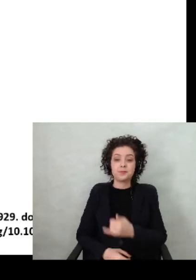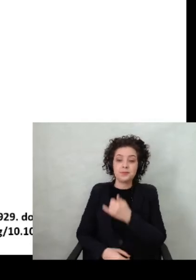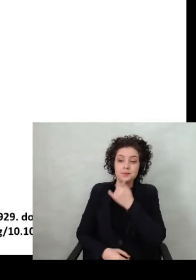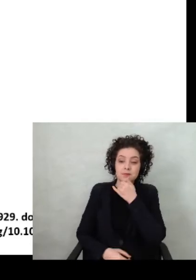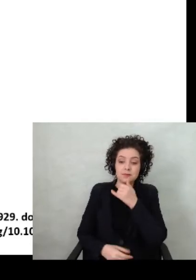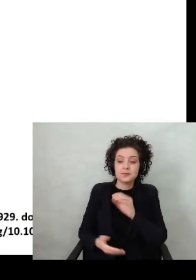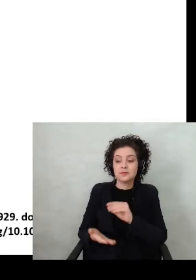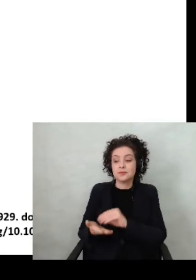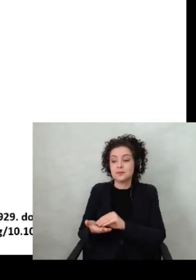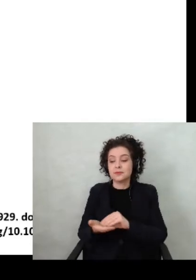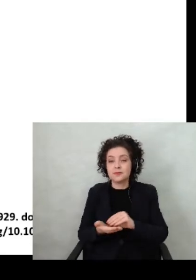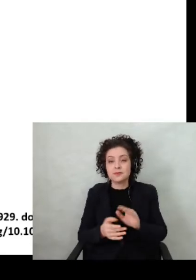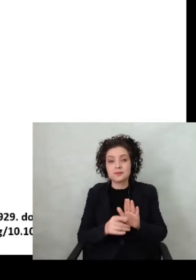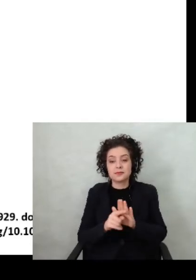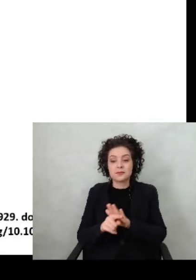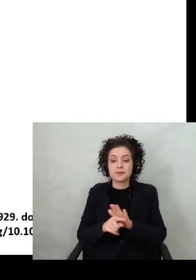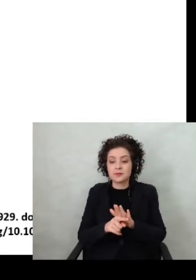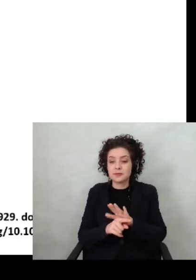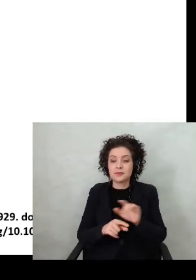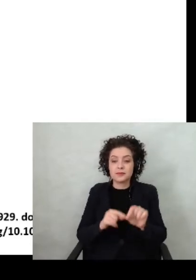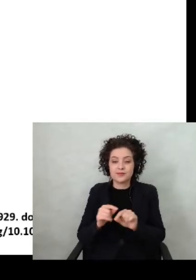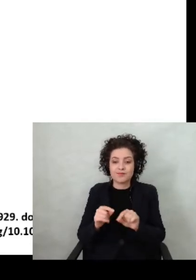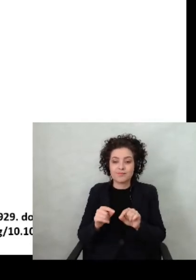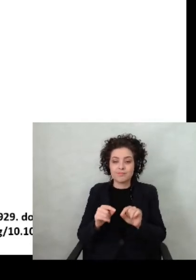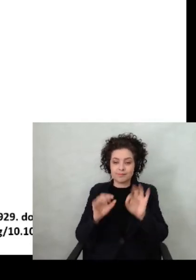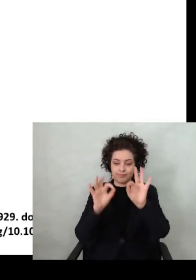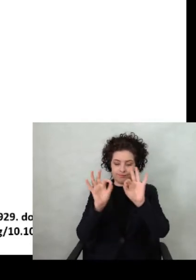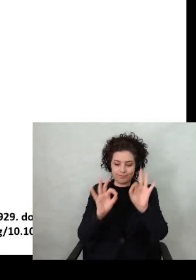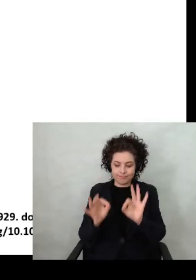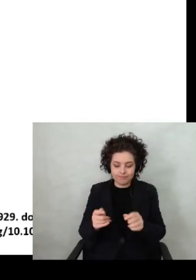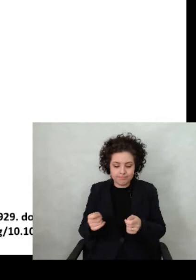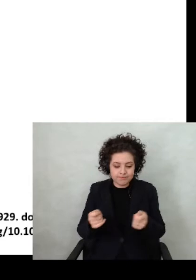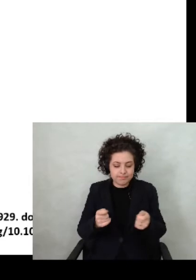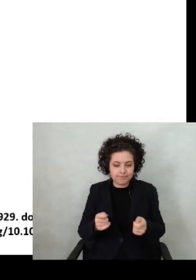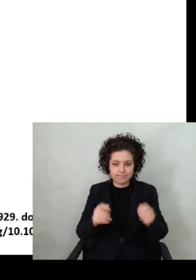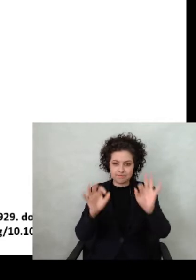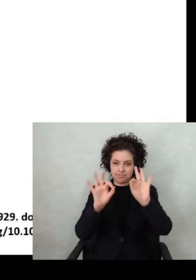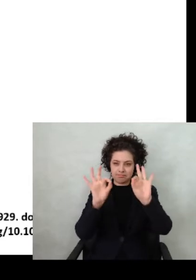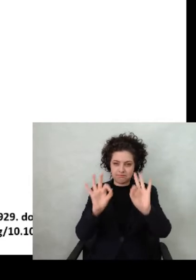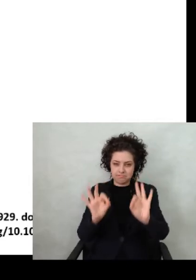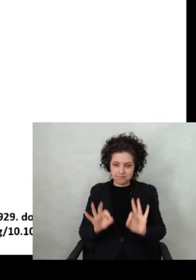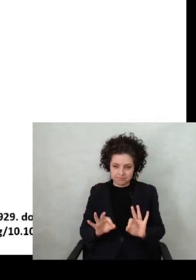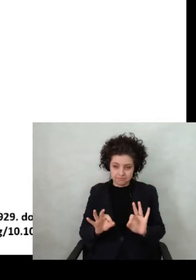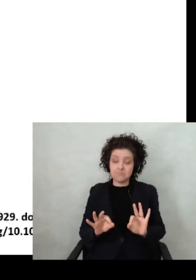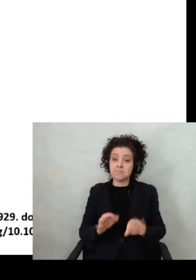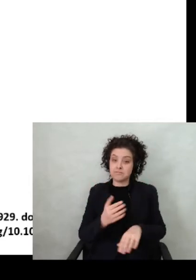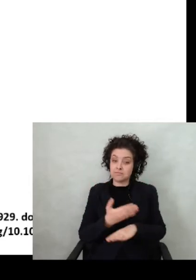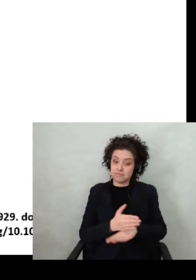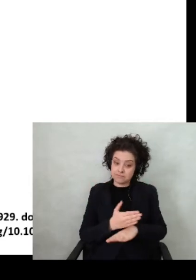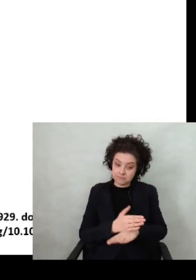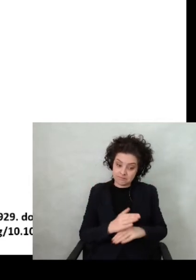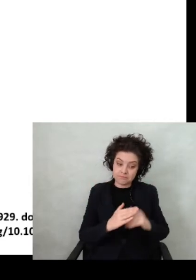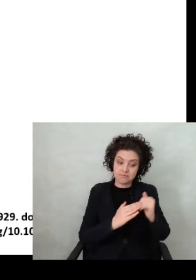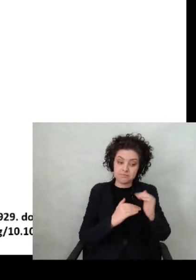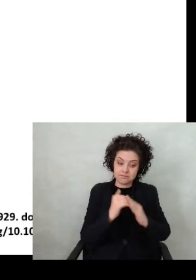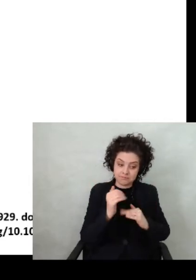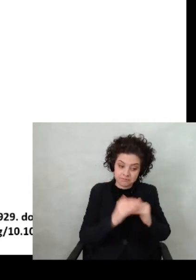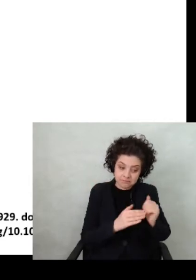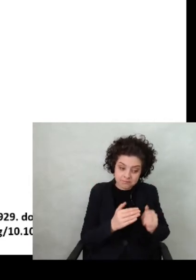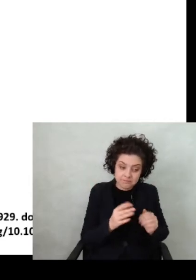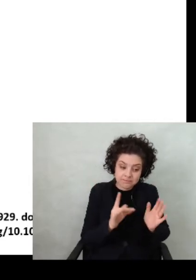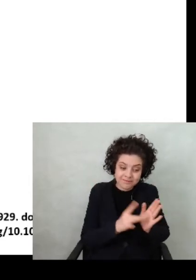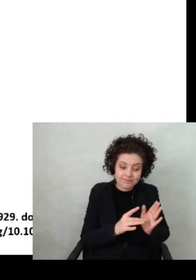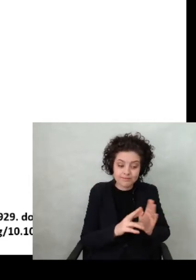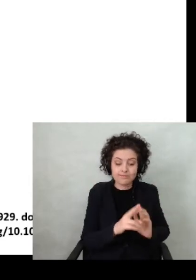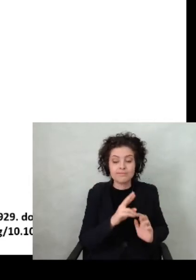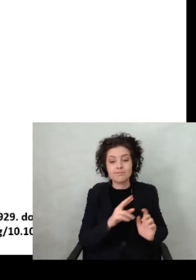estudos randomizados, controlados, ensaios clínicos verdadeiros, né, que possam nos trazer respostas que sejam